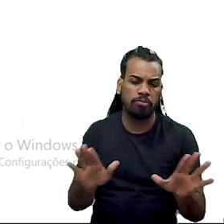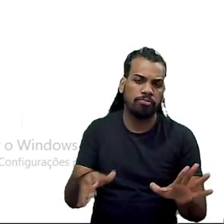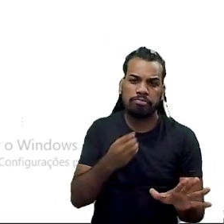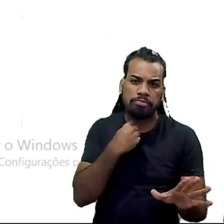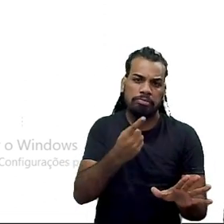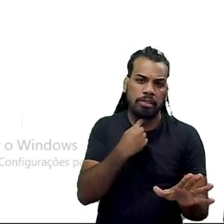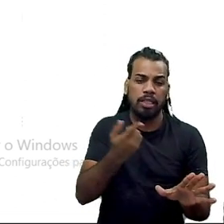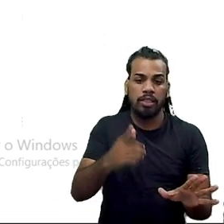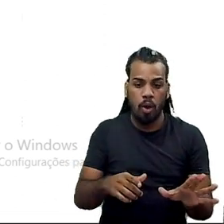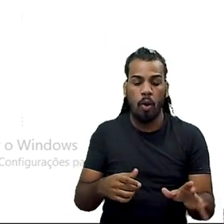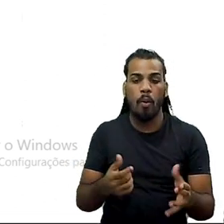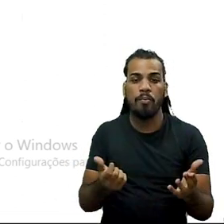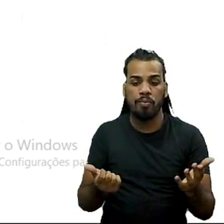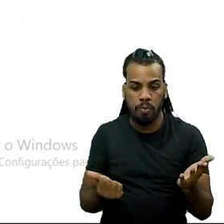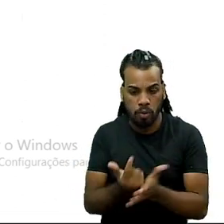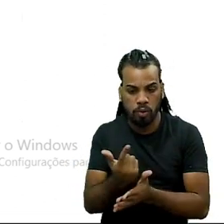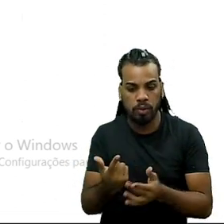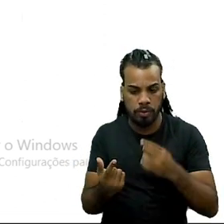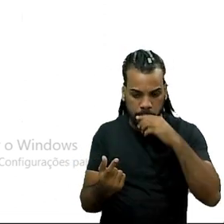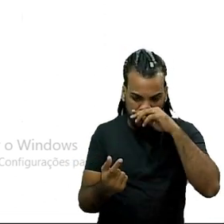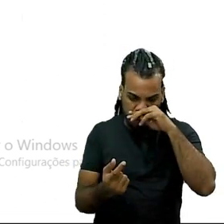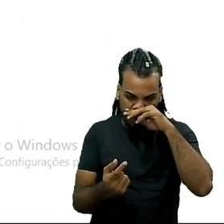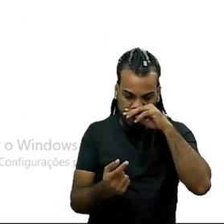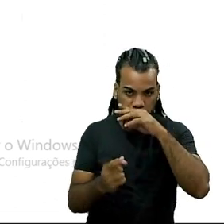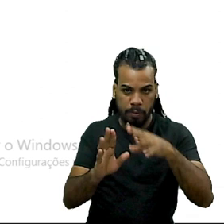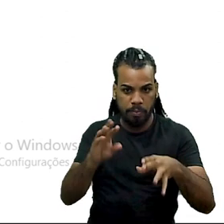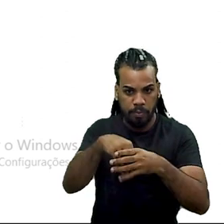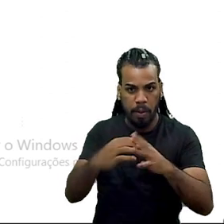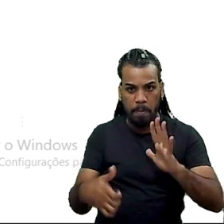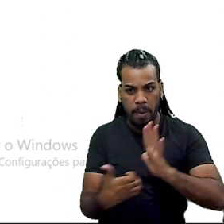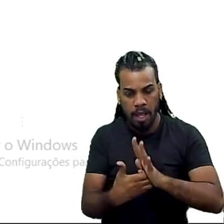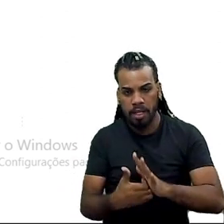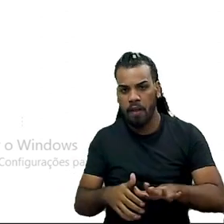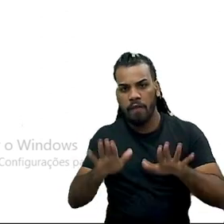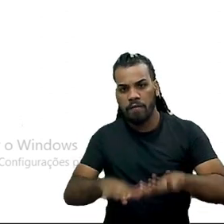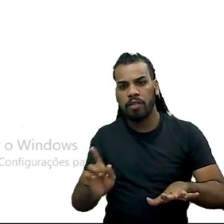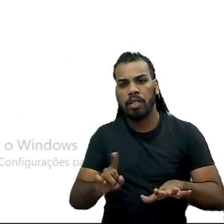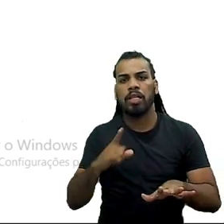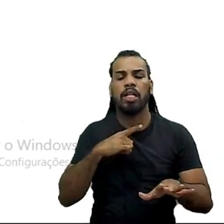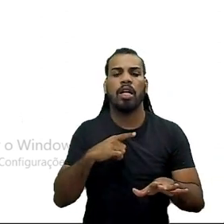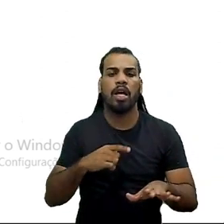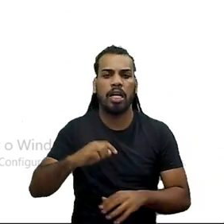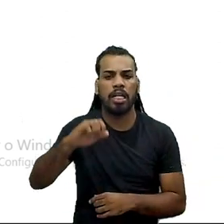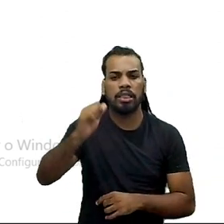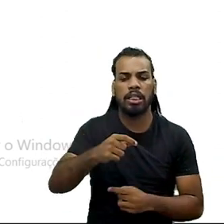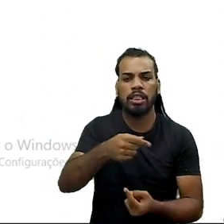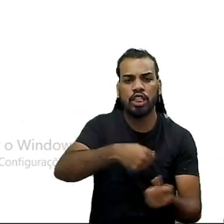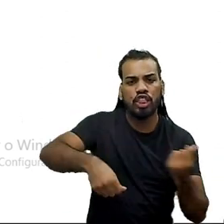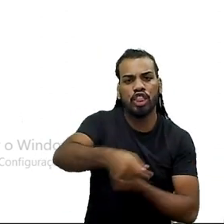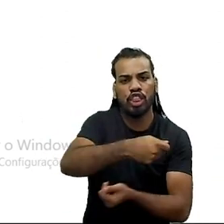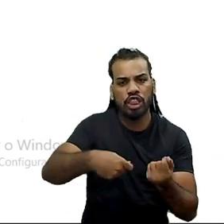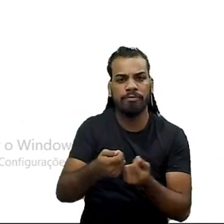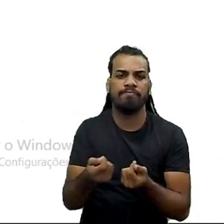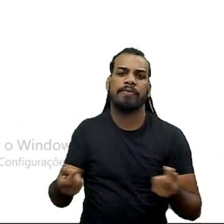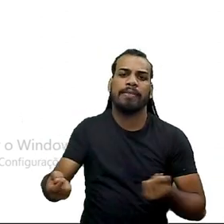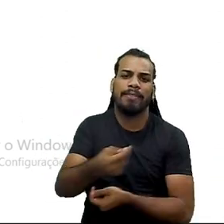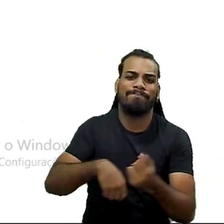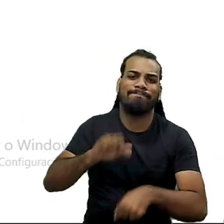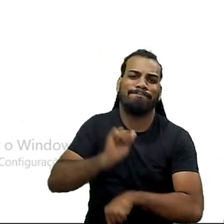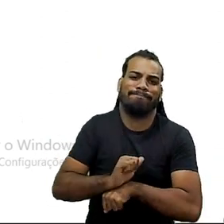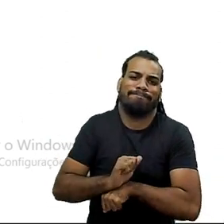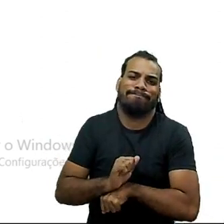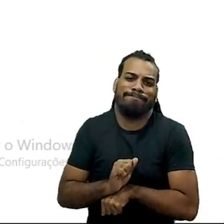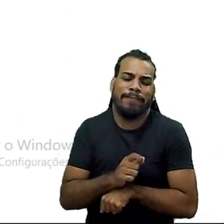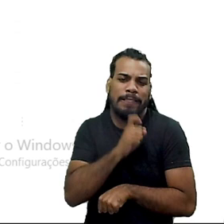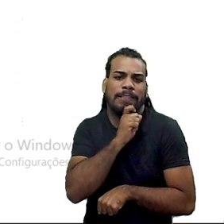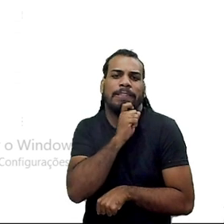produto, quando ele fica paralisado na empresa, ele é capital de giro empancado. É capital de giro que a empresa